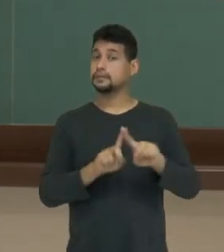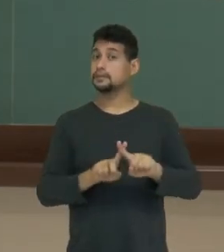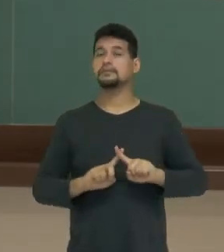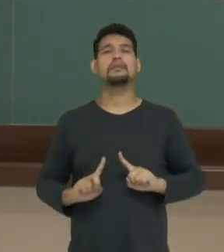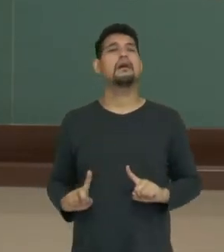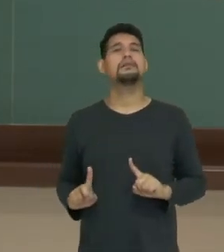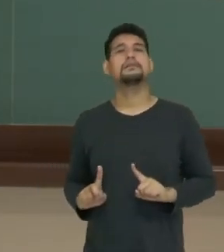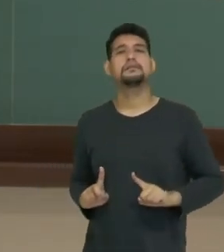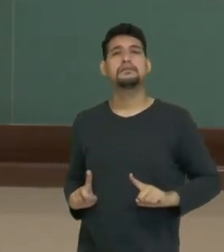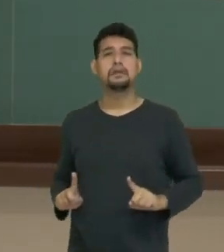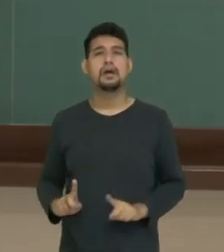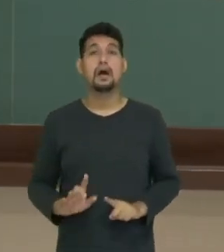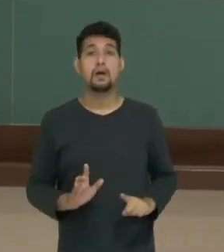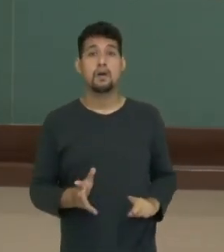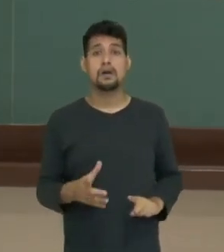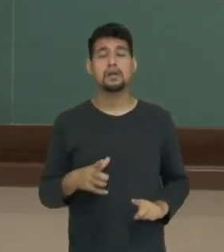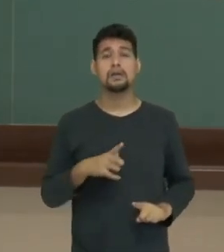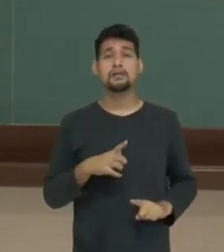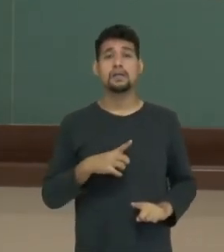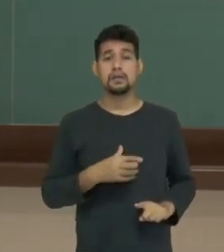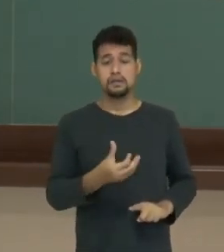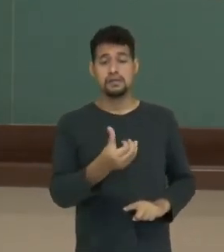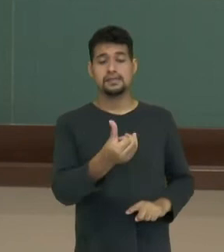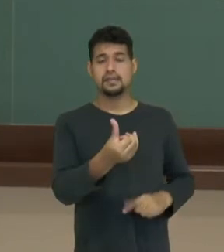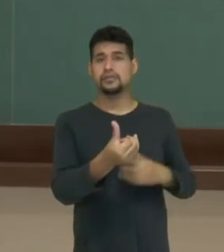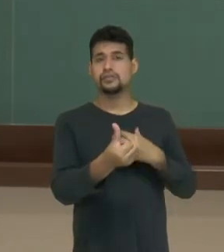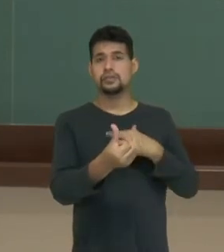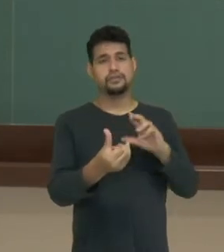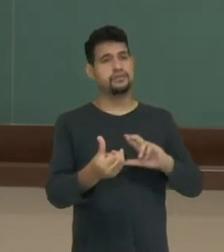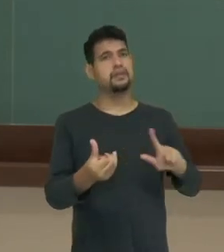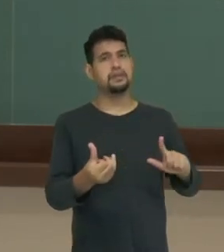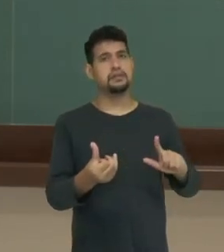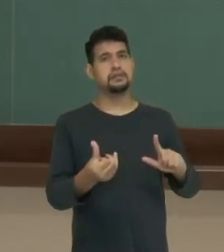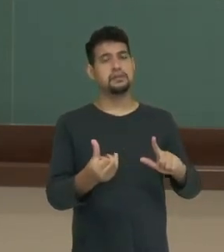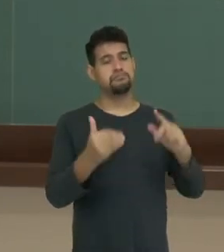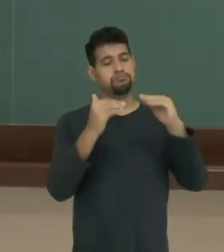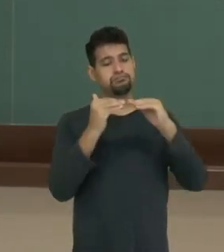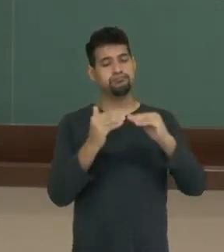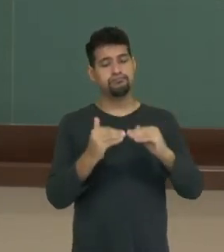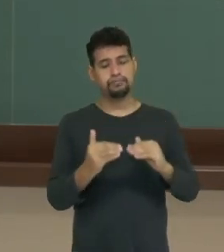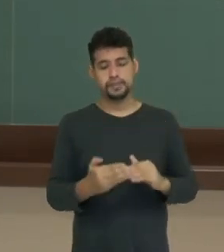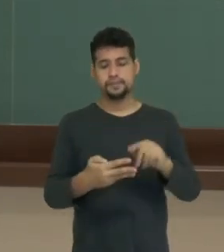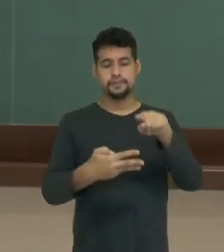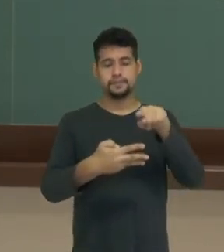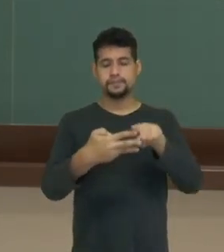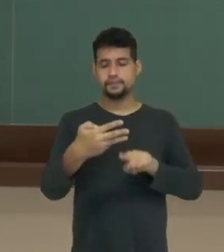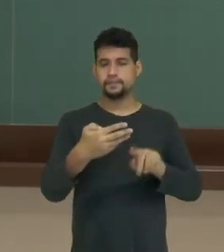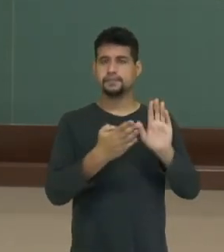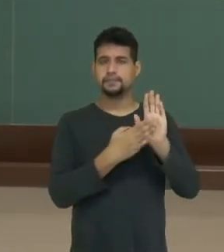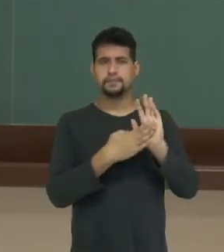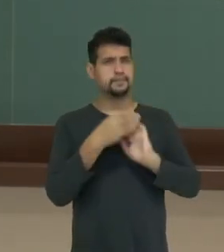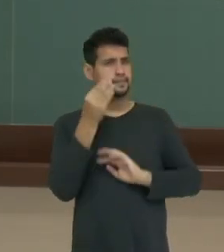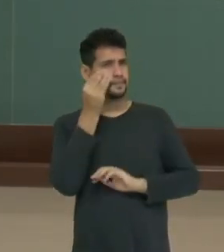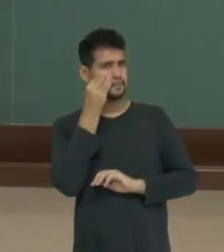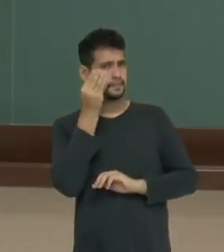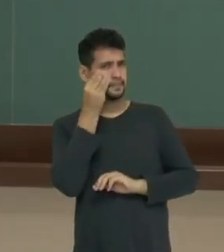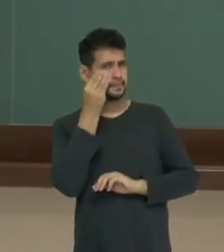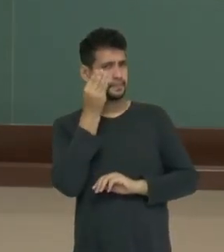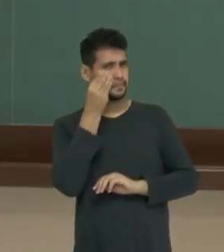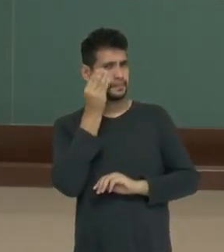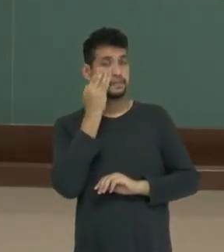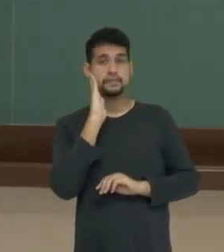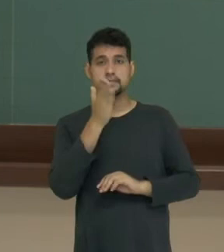caso, eu tenho, então, 6 possibilidades de acordo com os 3 candidatos concorrendo, né,